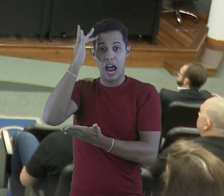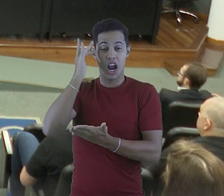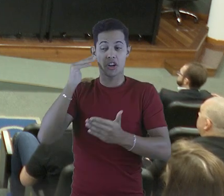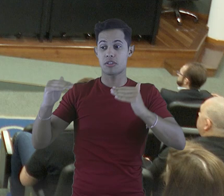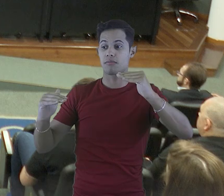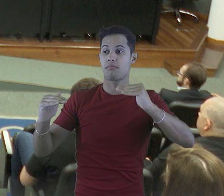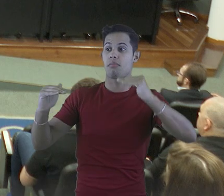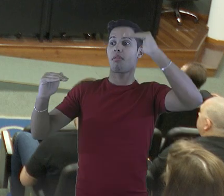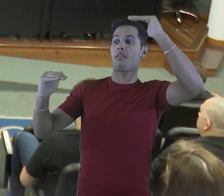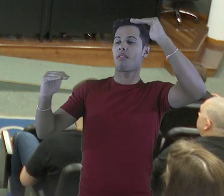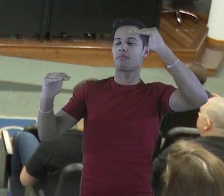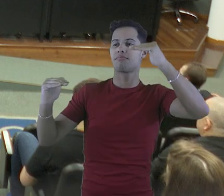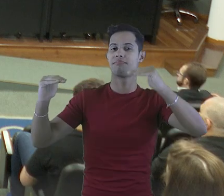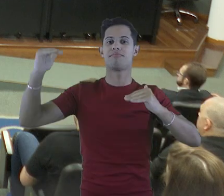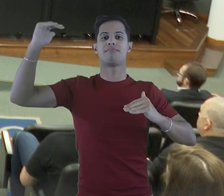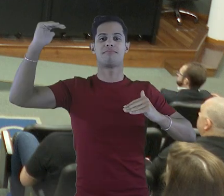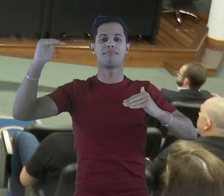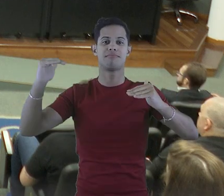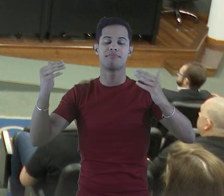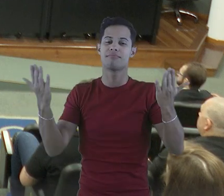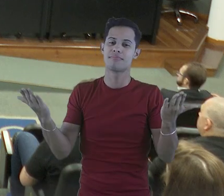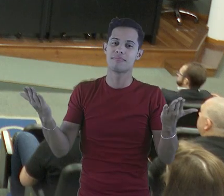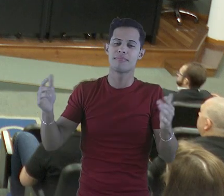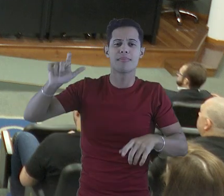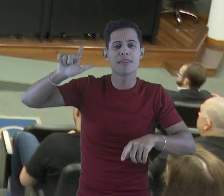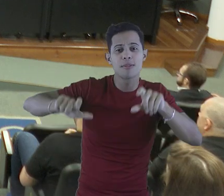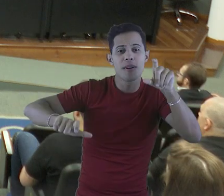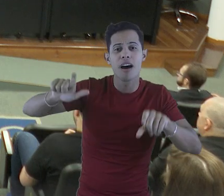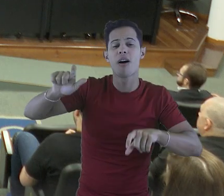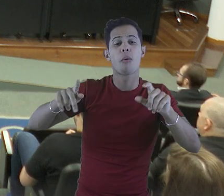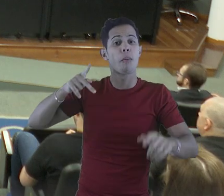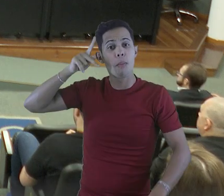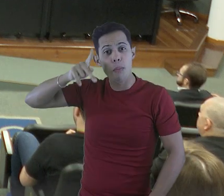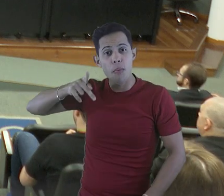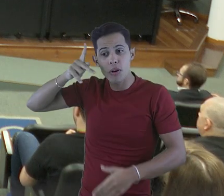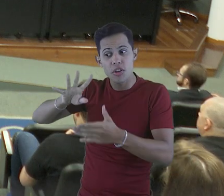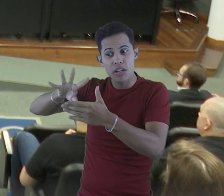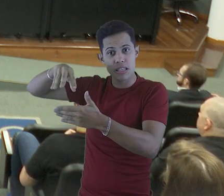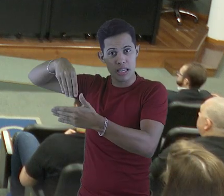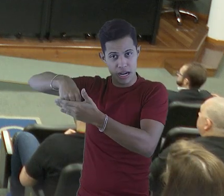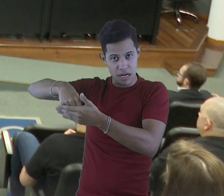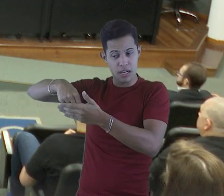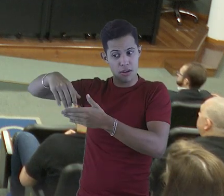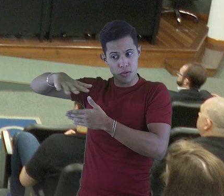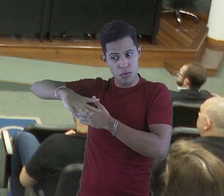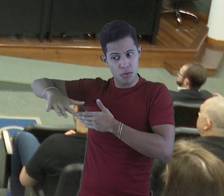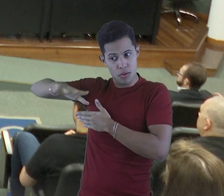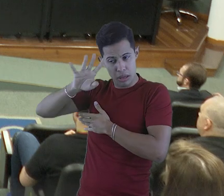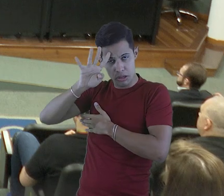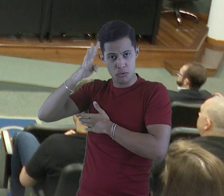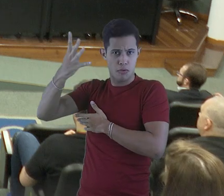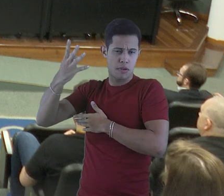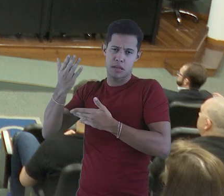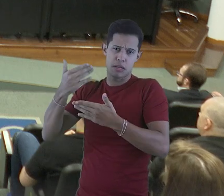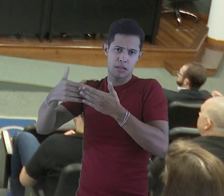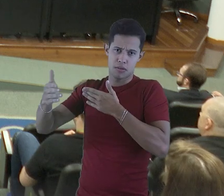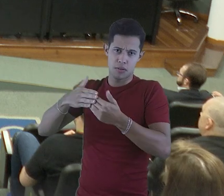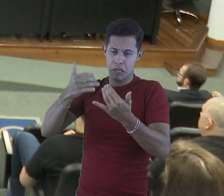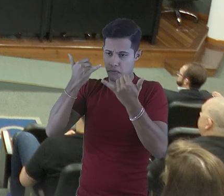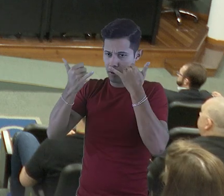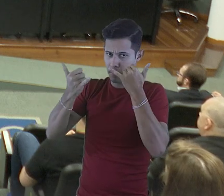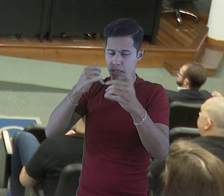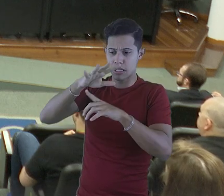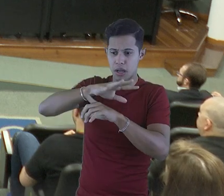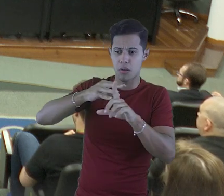acima da assinatura de termos e etc gente isso a política interna de vocês vai ter que resolver né a